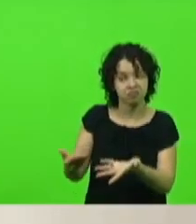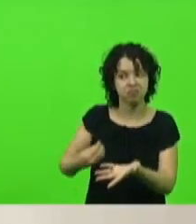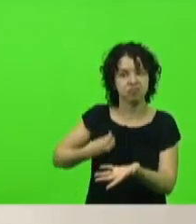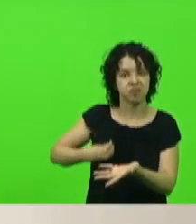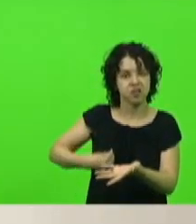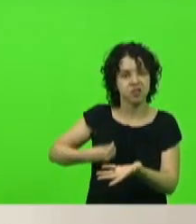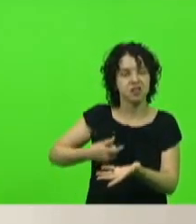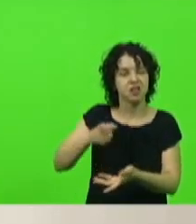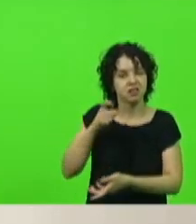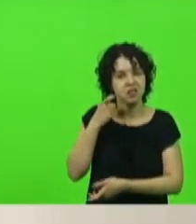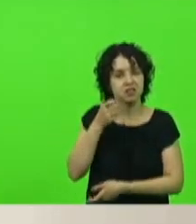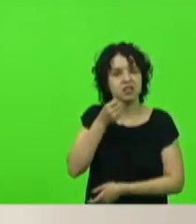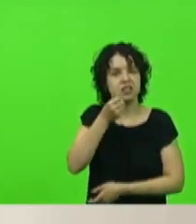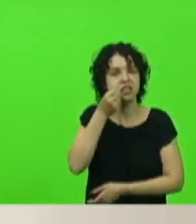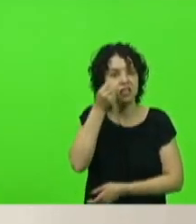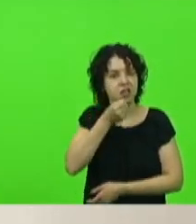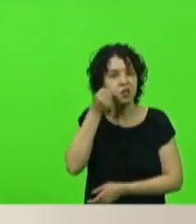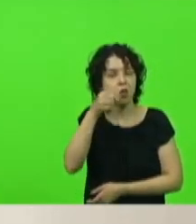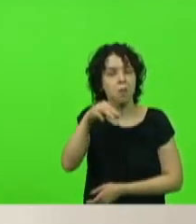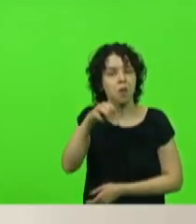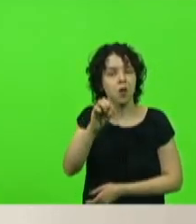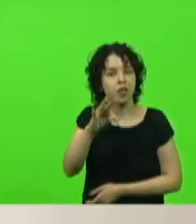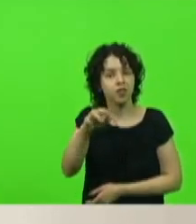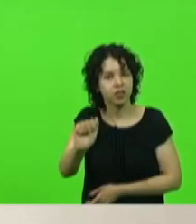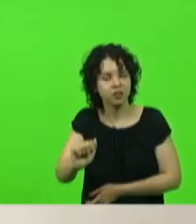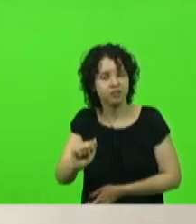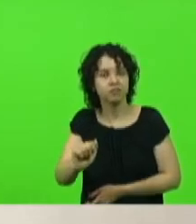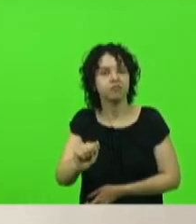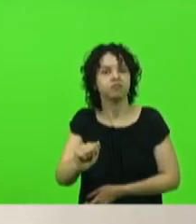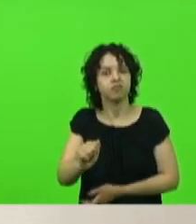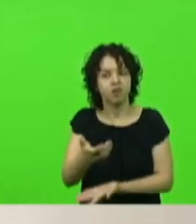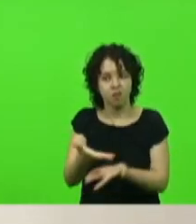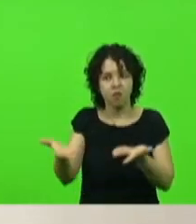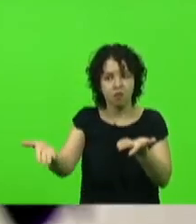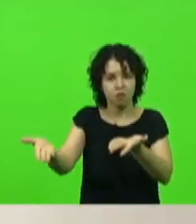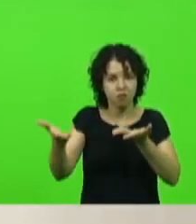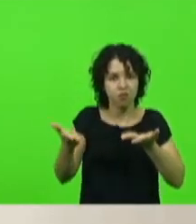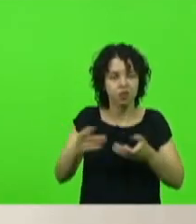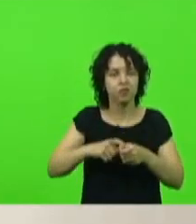Então, contamos com a presença de todos os nossos filiados em Santa Catarina.